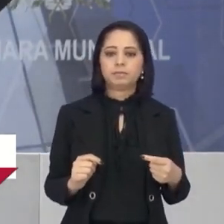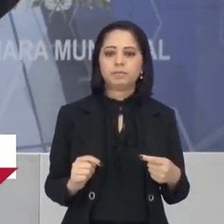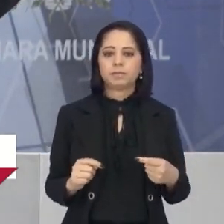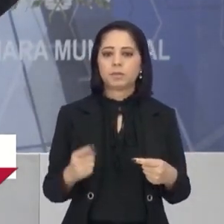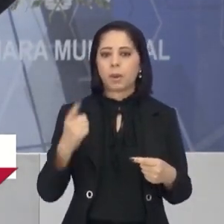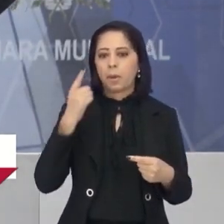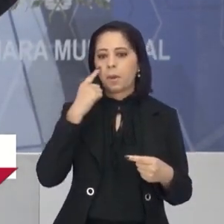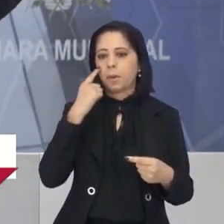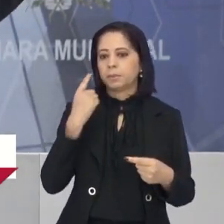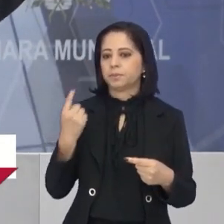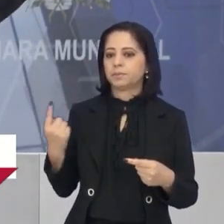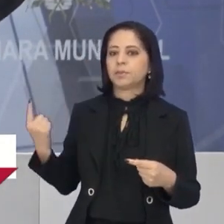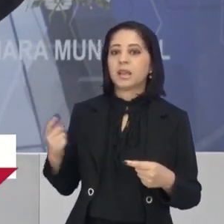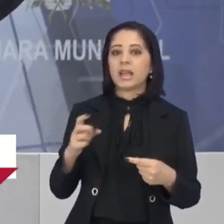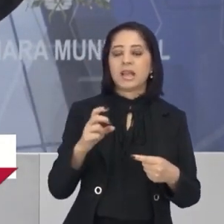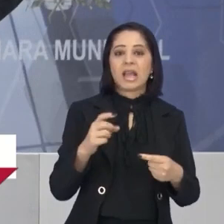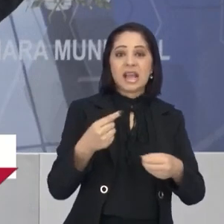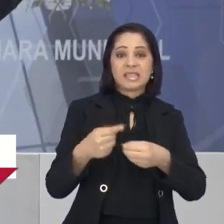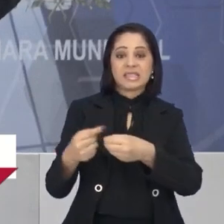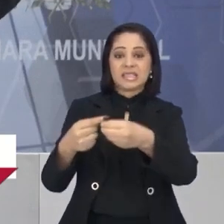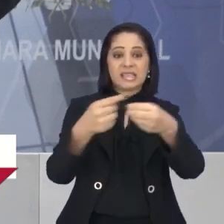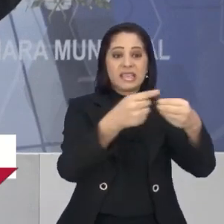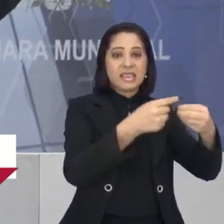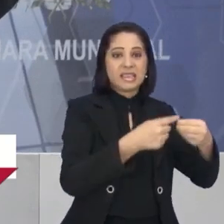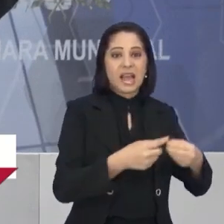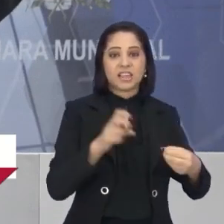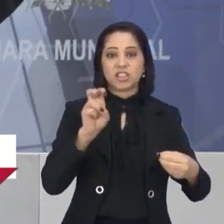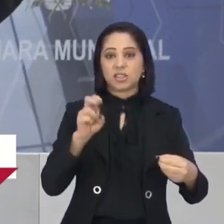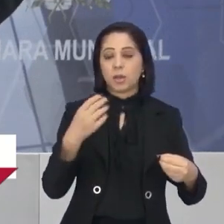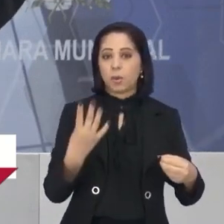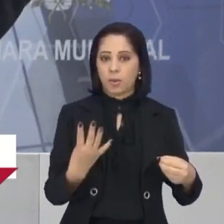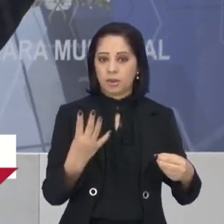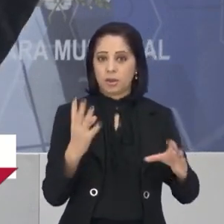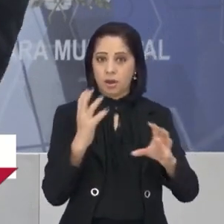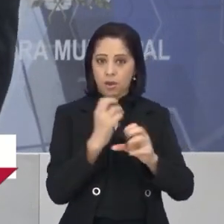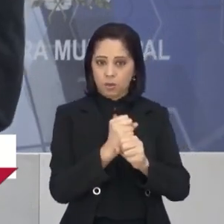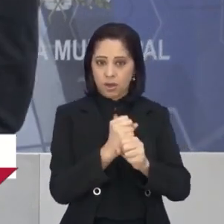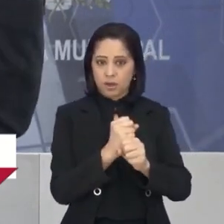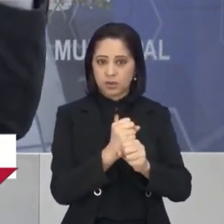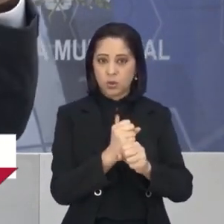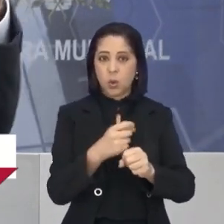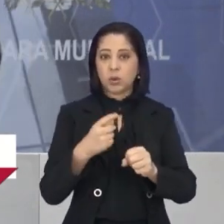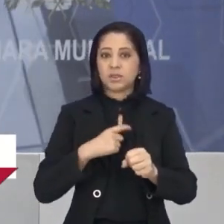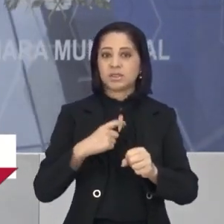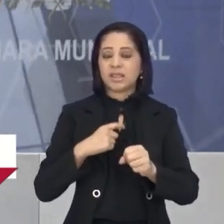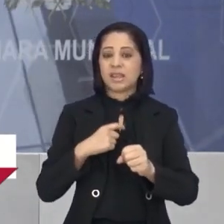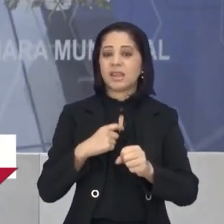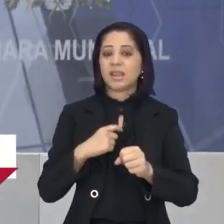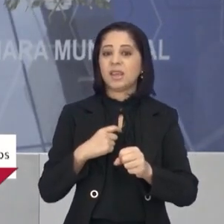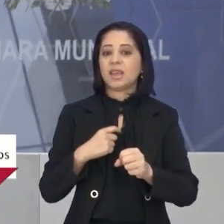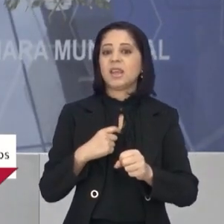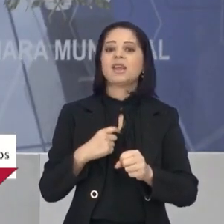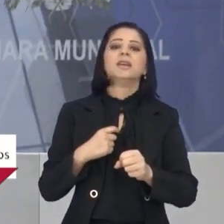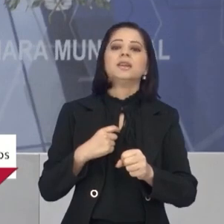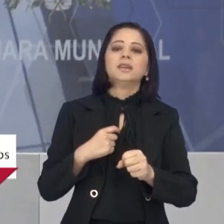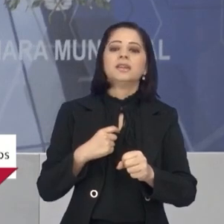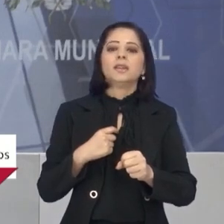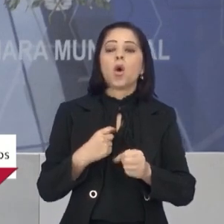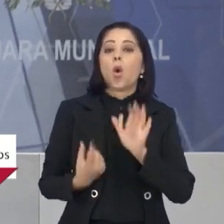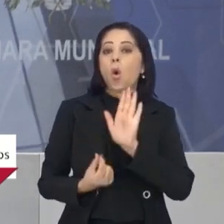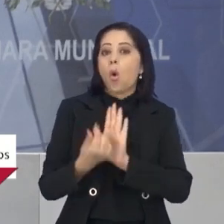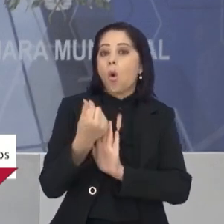nesses 54 Municípios 27 bilhões 559 milhões de